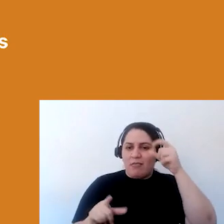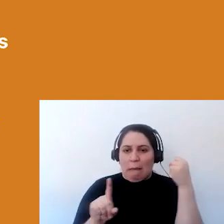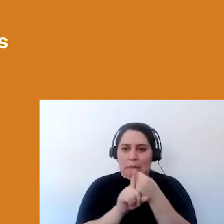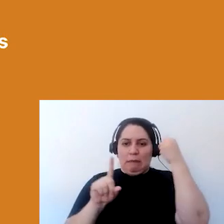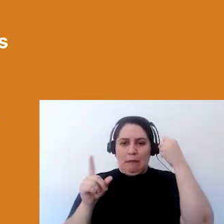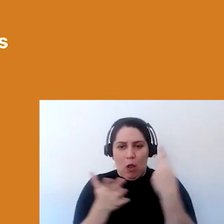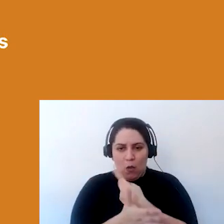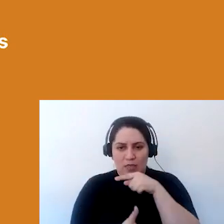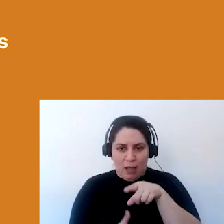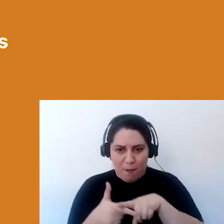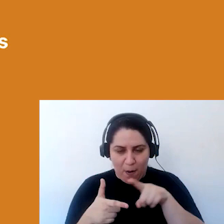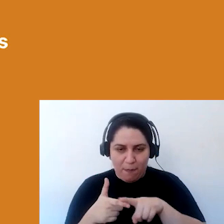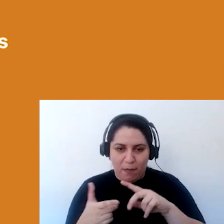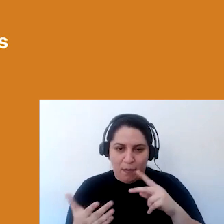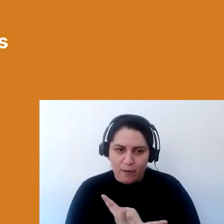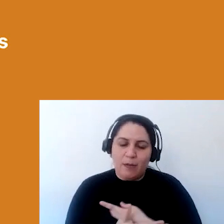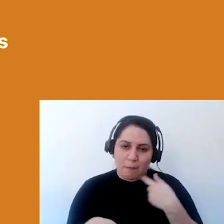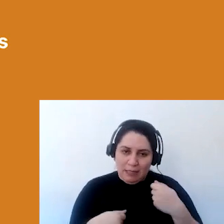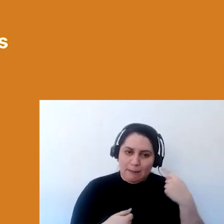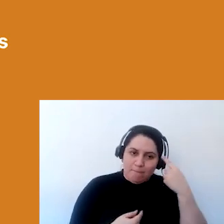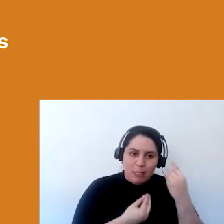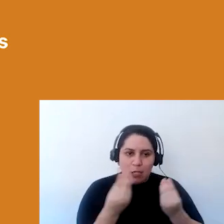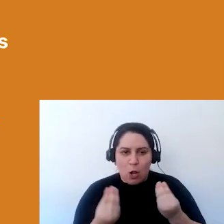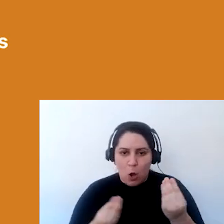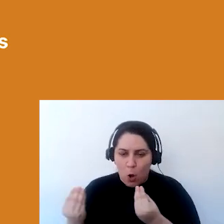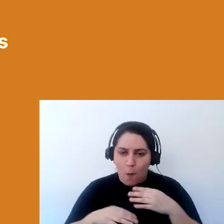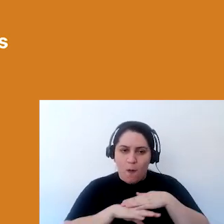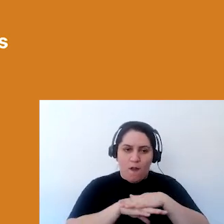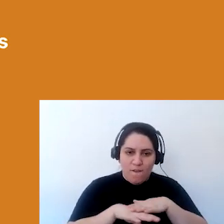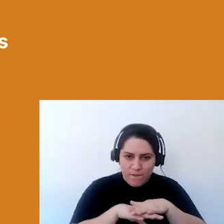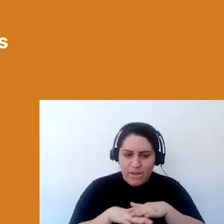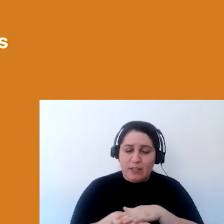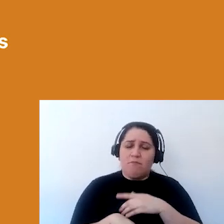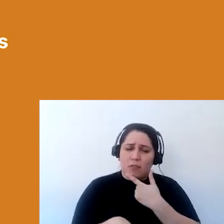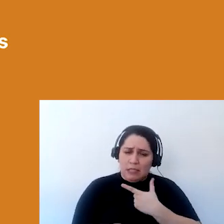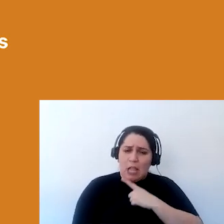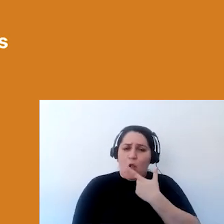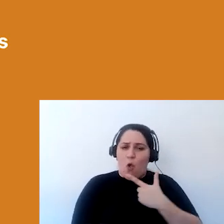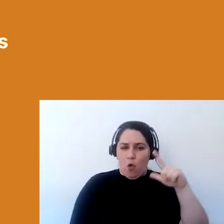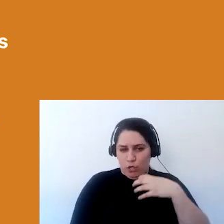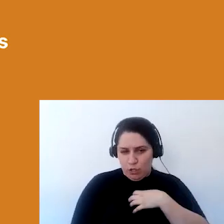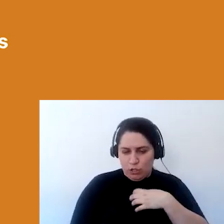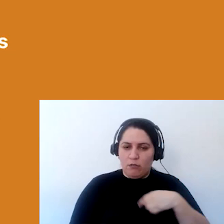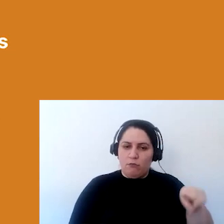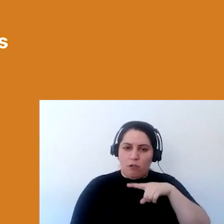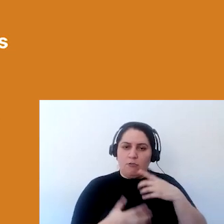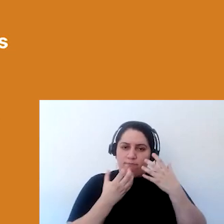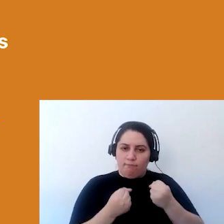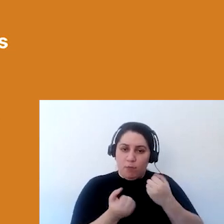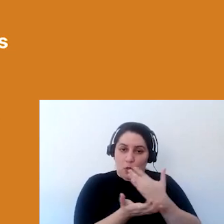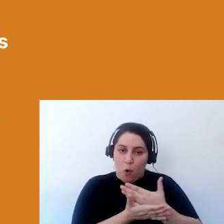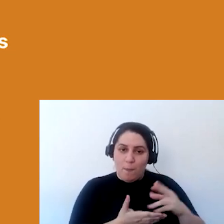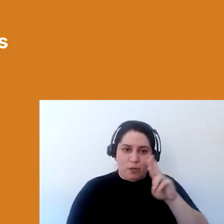gente refletir em alguma cerimônia, algo do tipo. Uma outra prática que a gente adotou foi a utilização de um